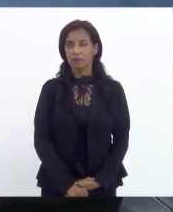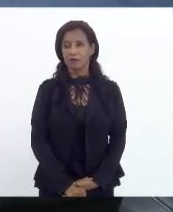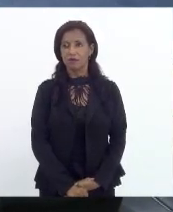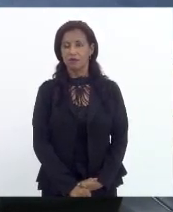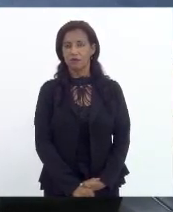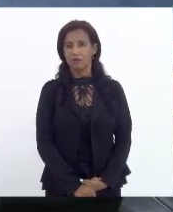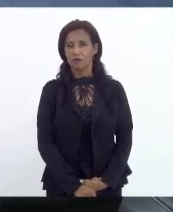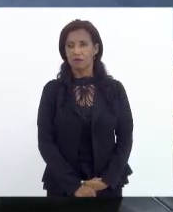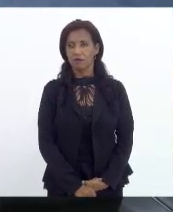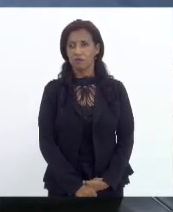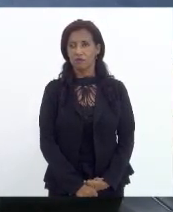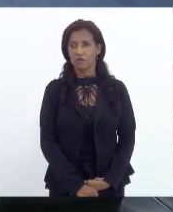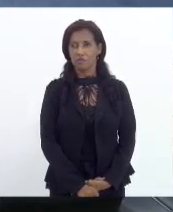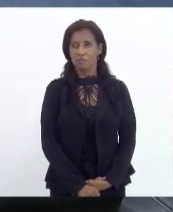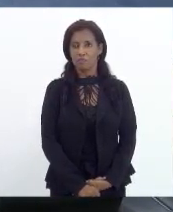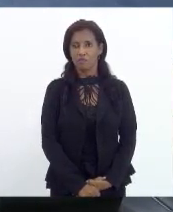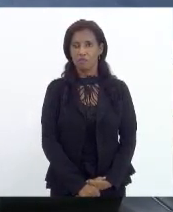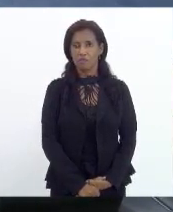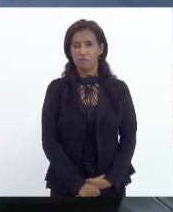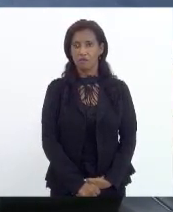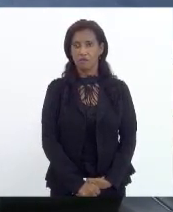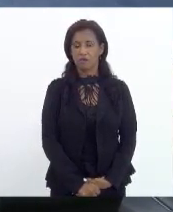E aí